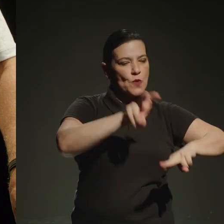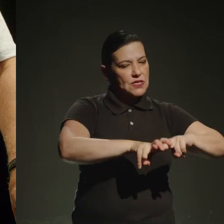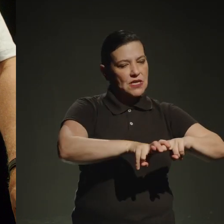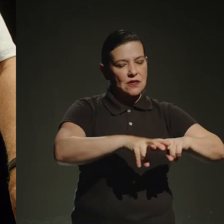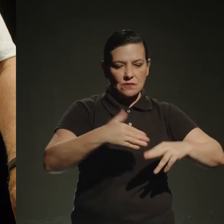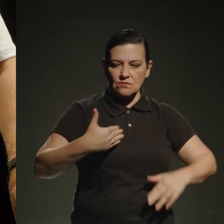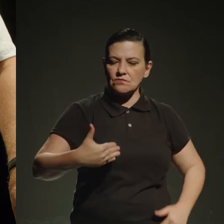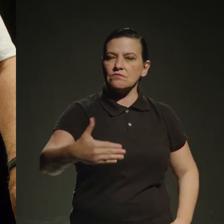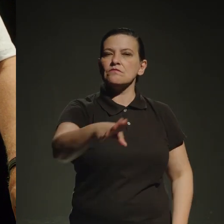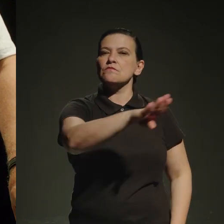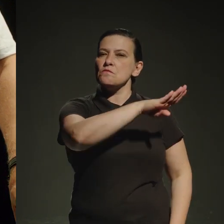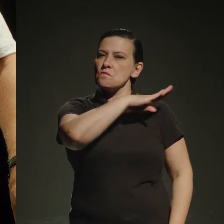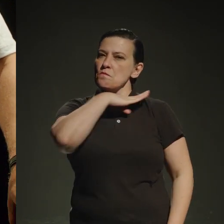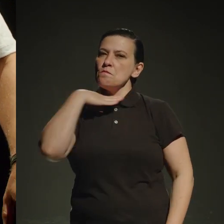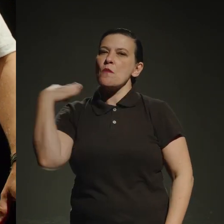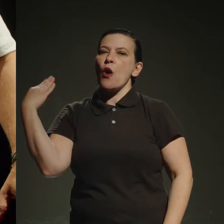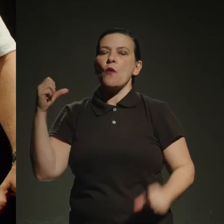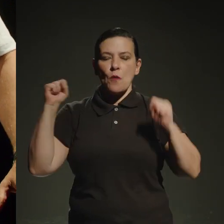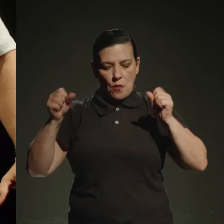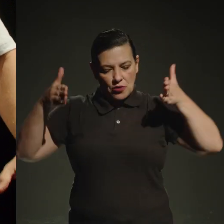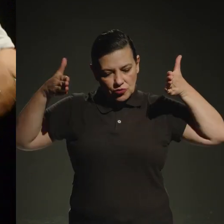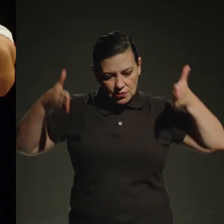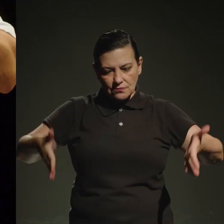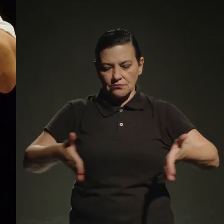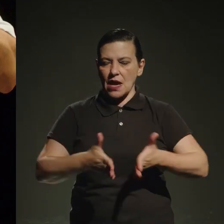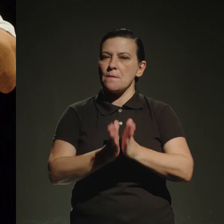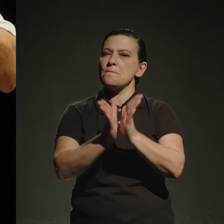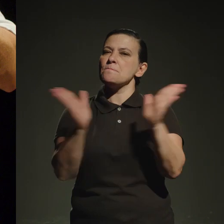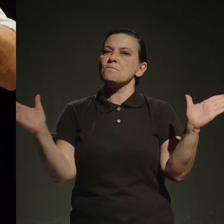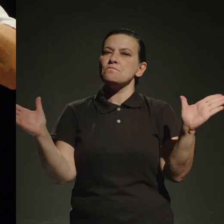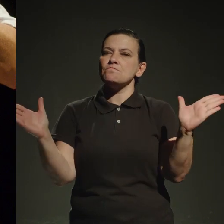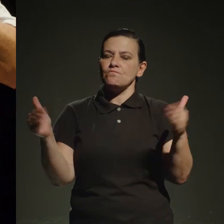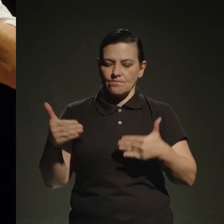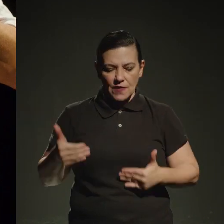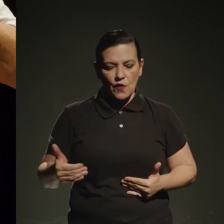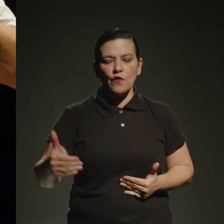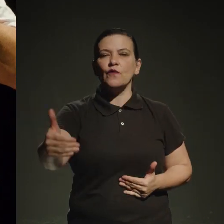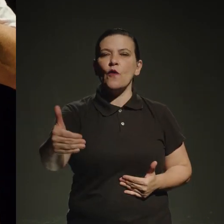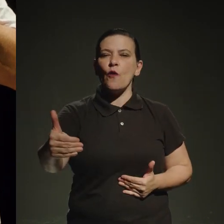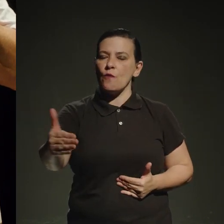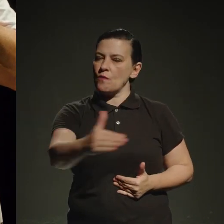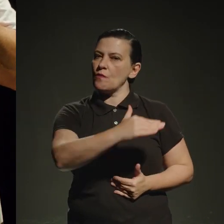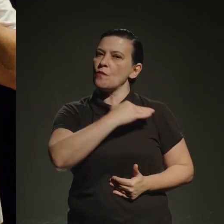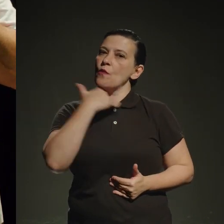dejad el balcón abierto. ¡Ay! ¡Que me muero! ¡Ah!